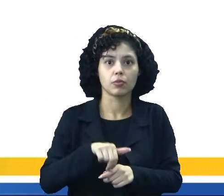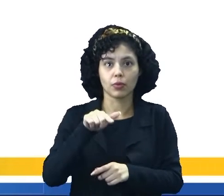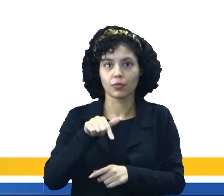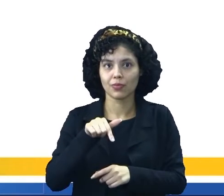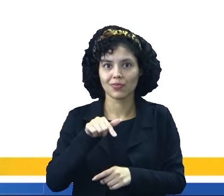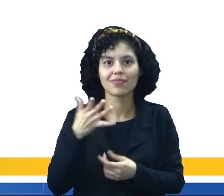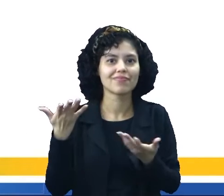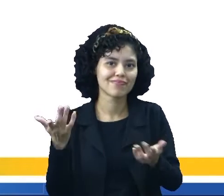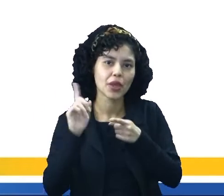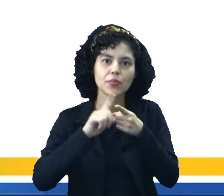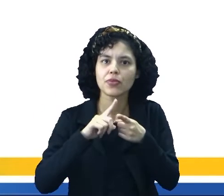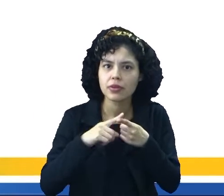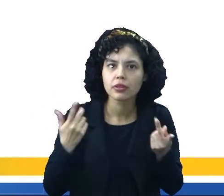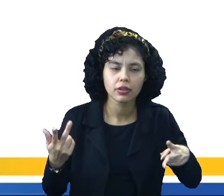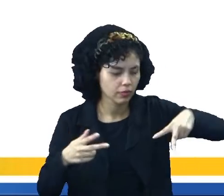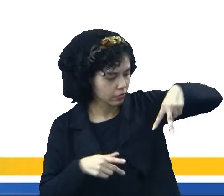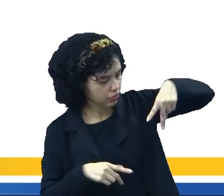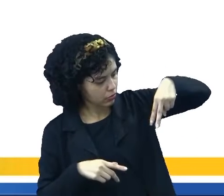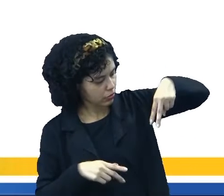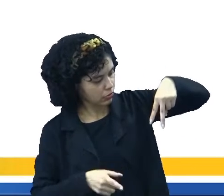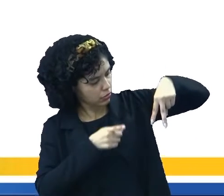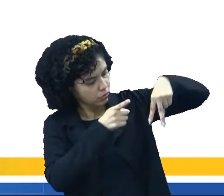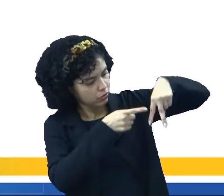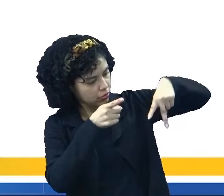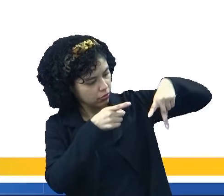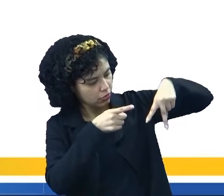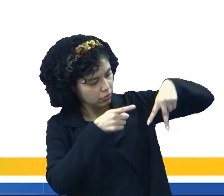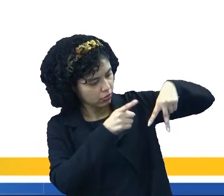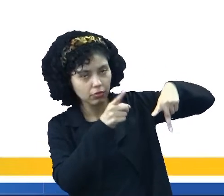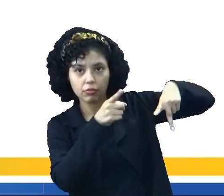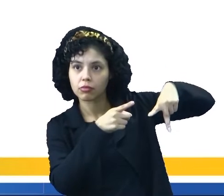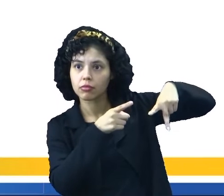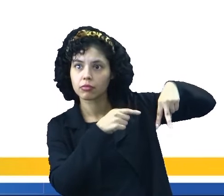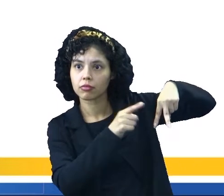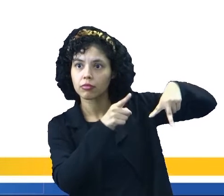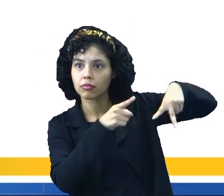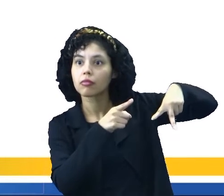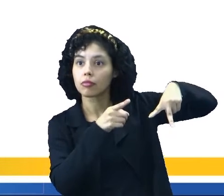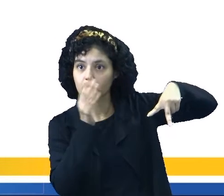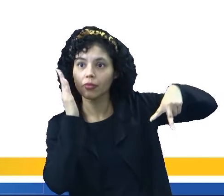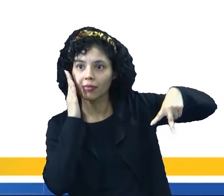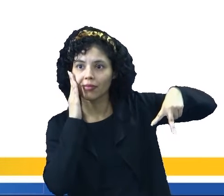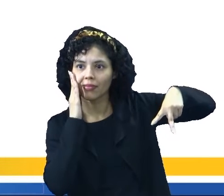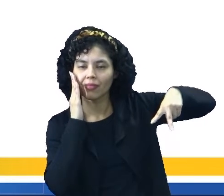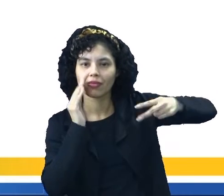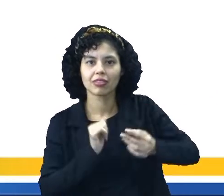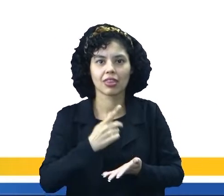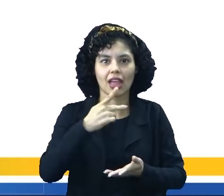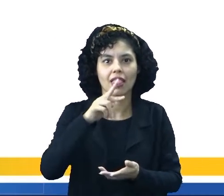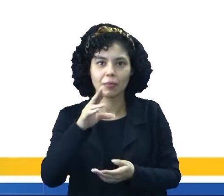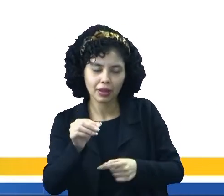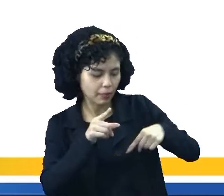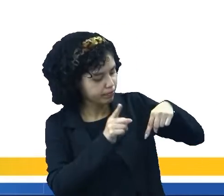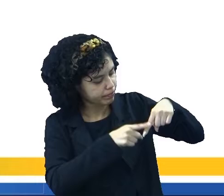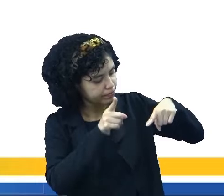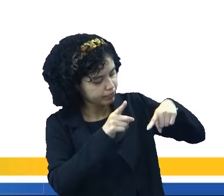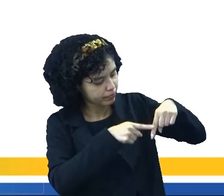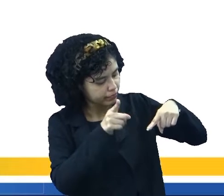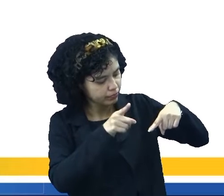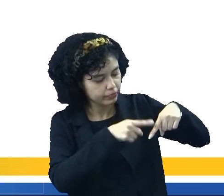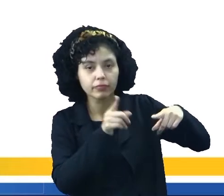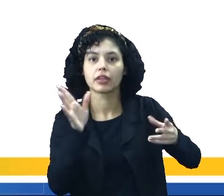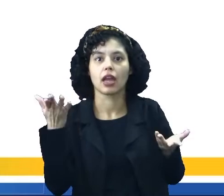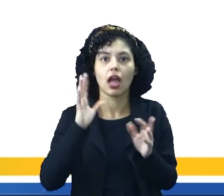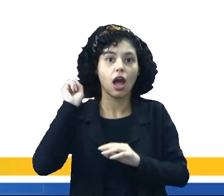Por quê? Porque esse receptor sensorial, ele vai levar a informação do joelho, passa por um nervo,